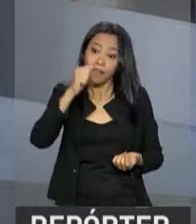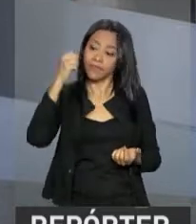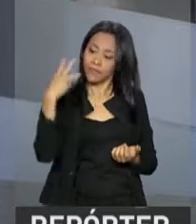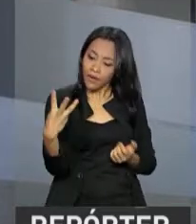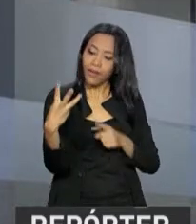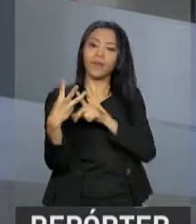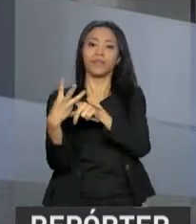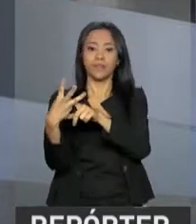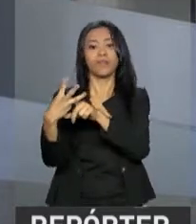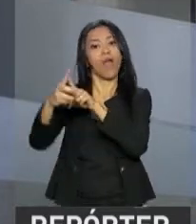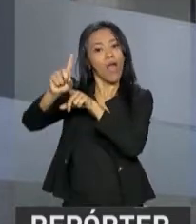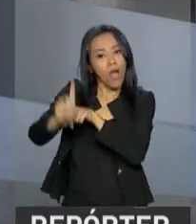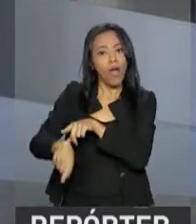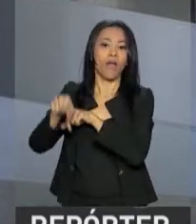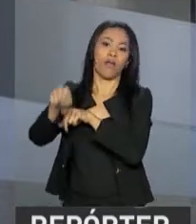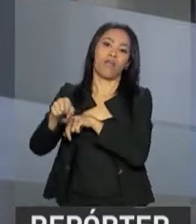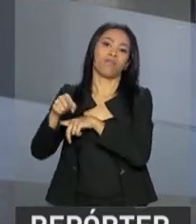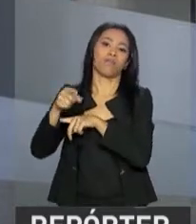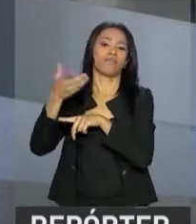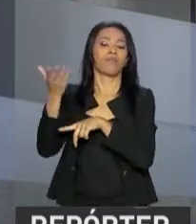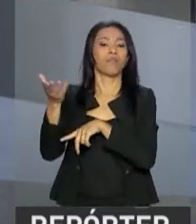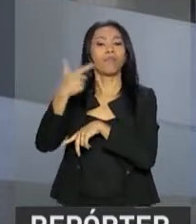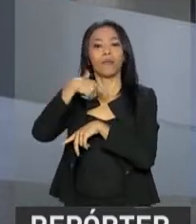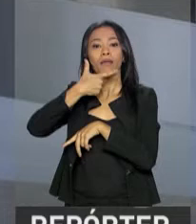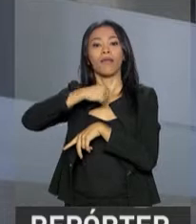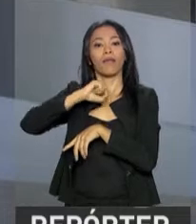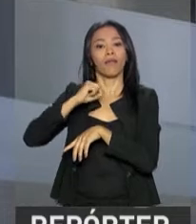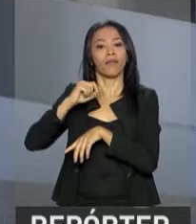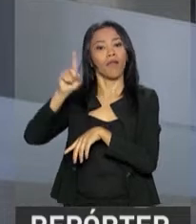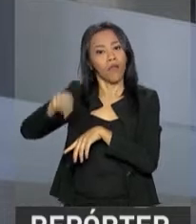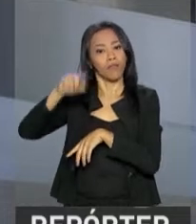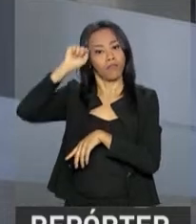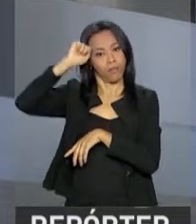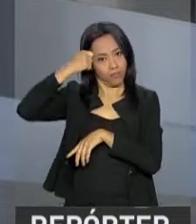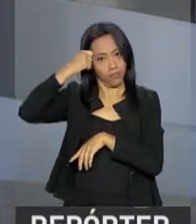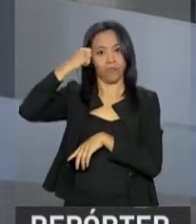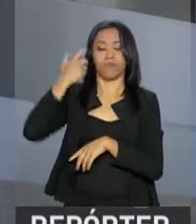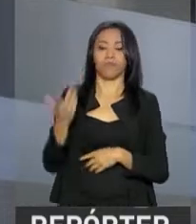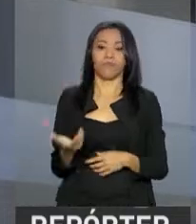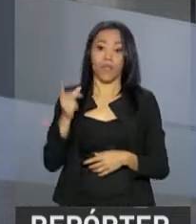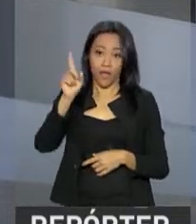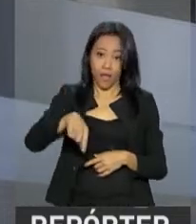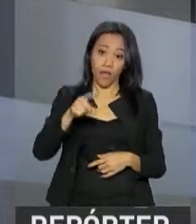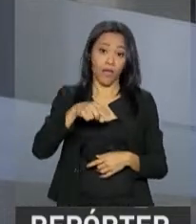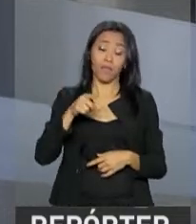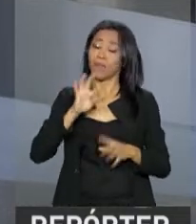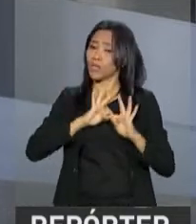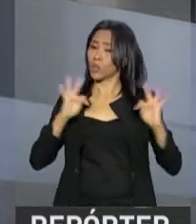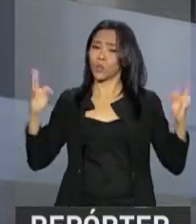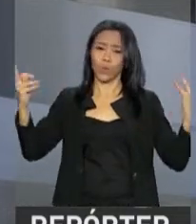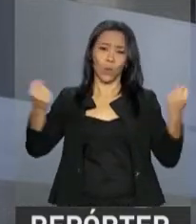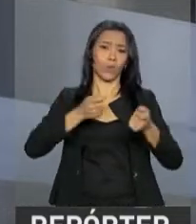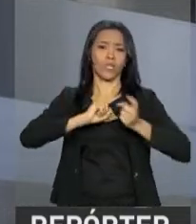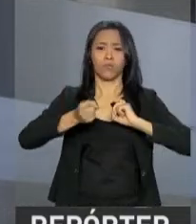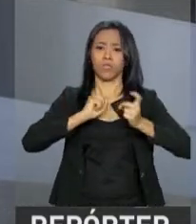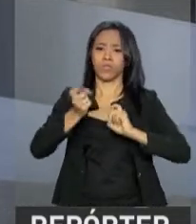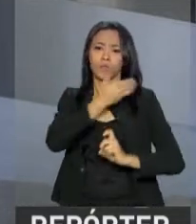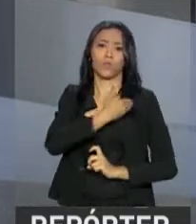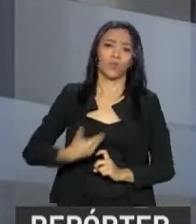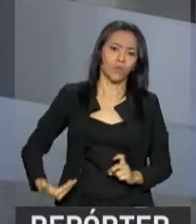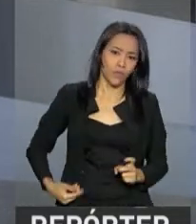deverão ser destinados agora a estudantes negros a mudança vai valer para toda a administração pública